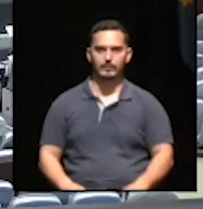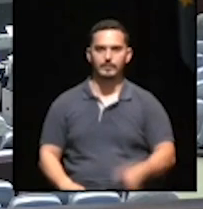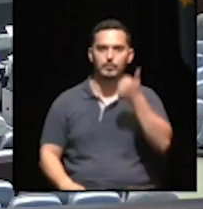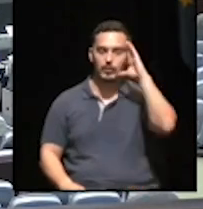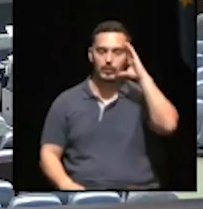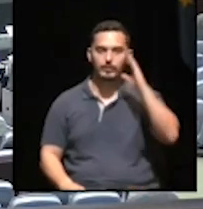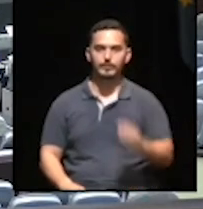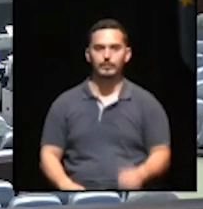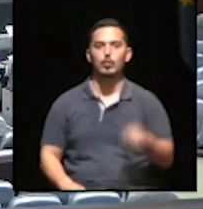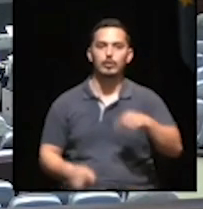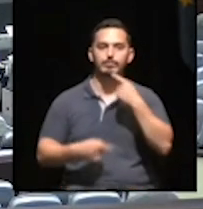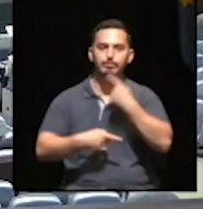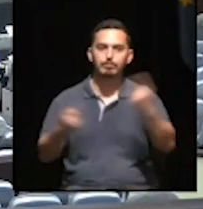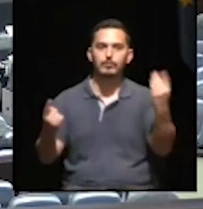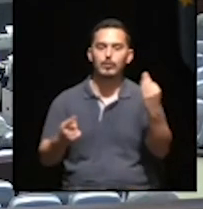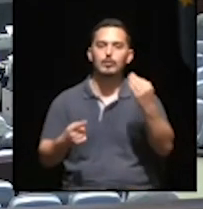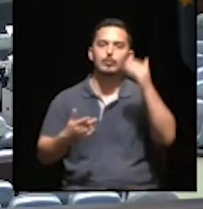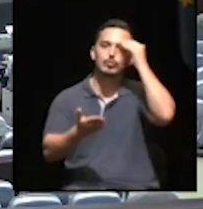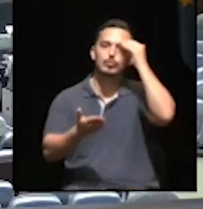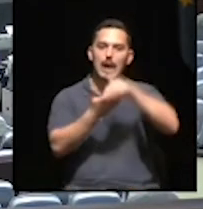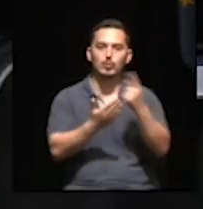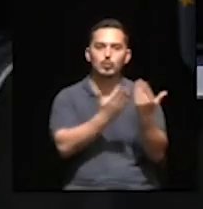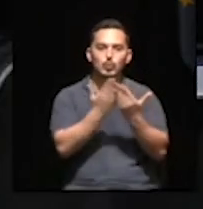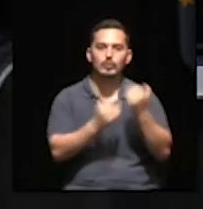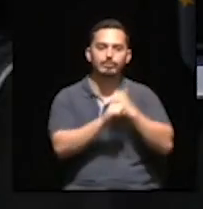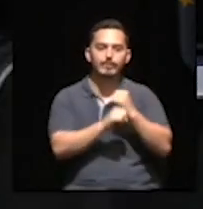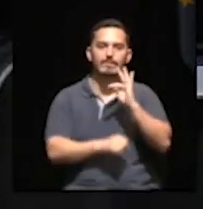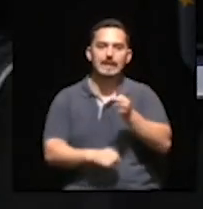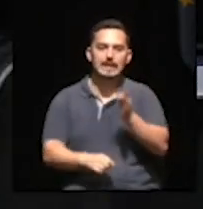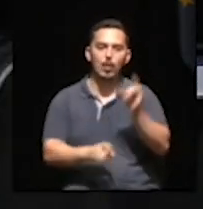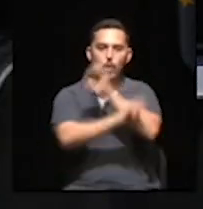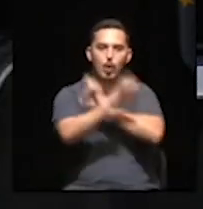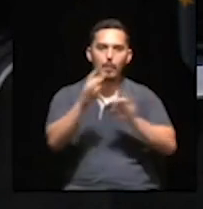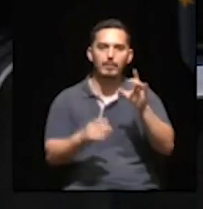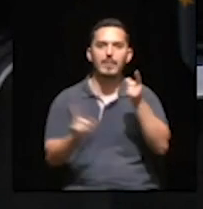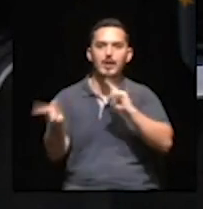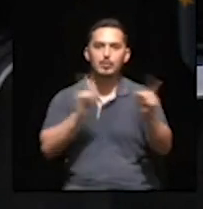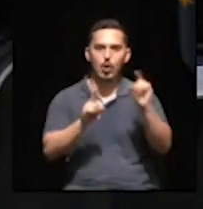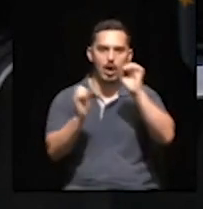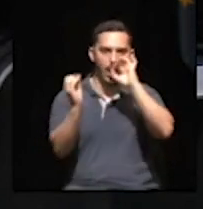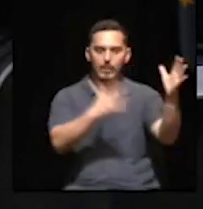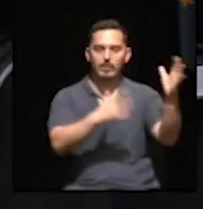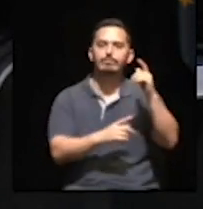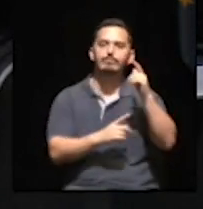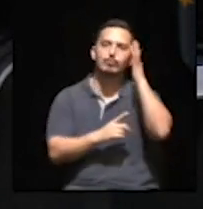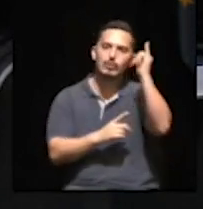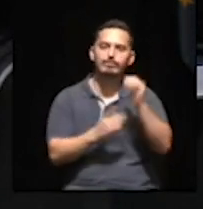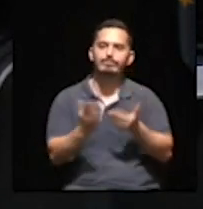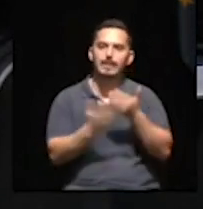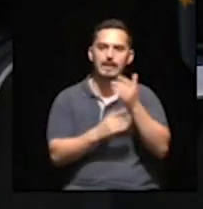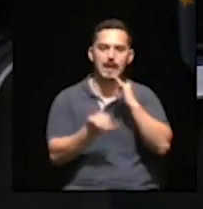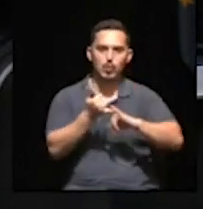muito boa tarde foram hoje divulgados os resultados de um estudo realizado pela federação europeia de Transportes e ambiente que sugere diz-nos a